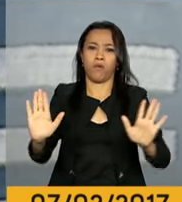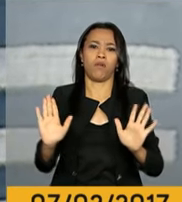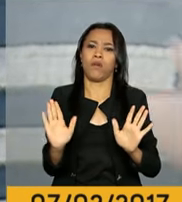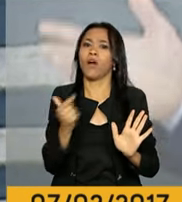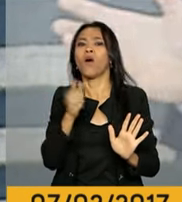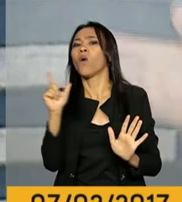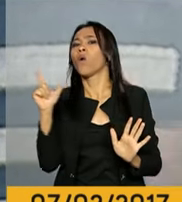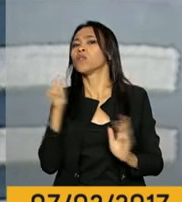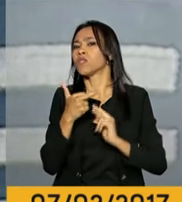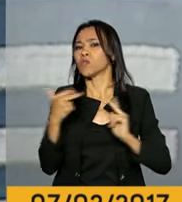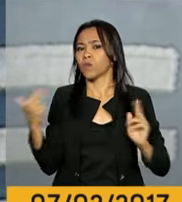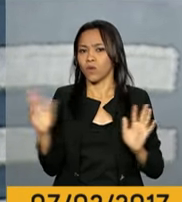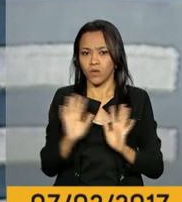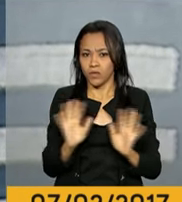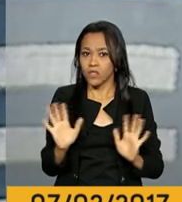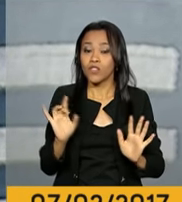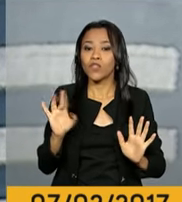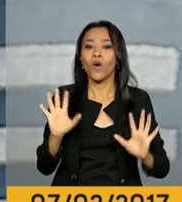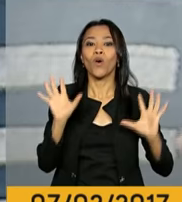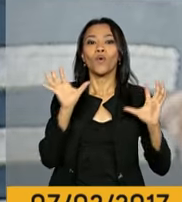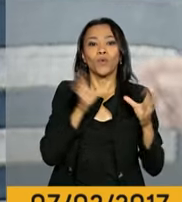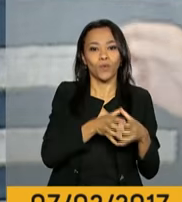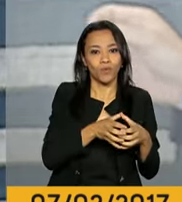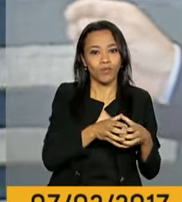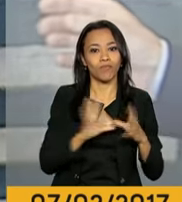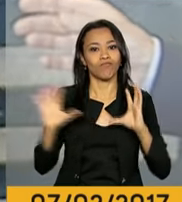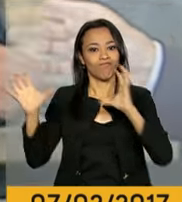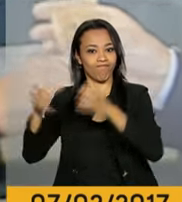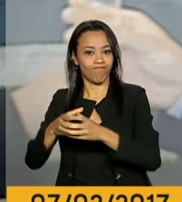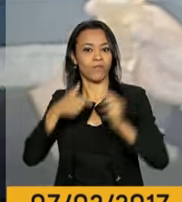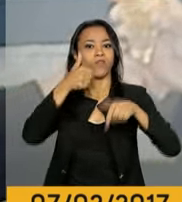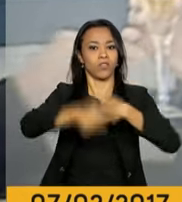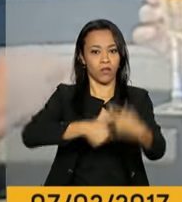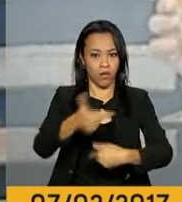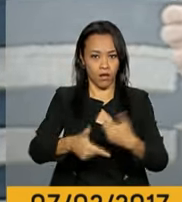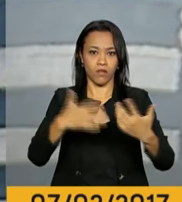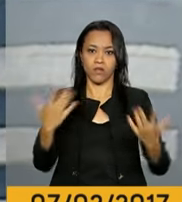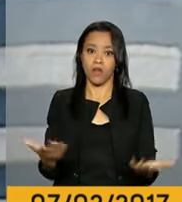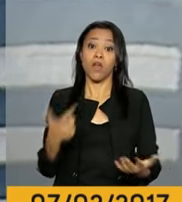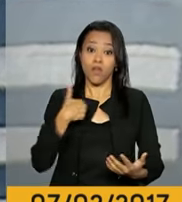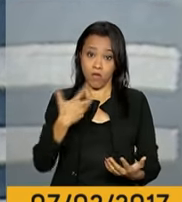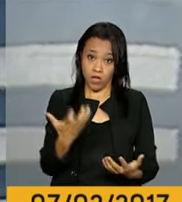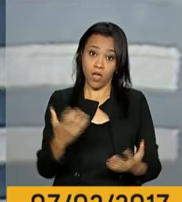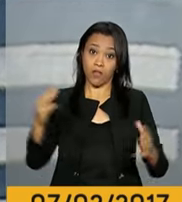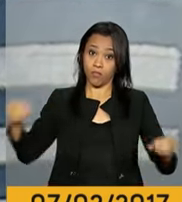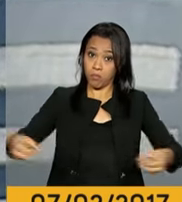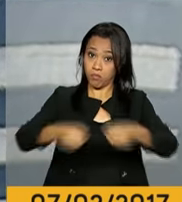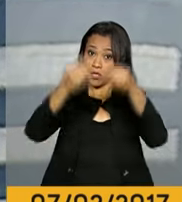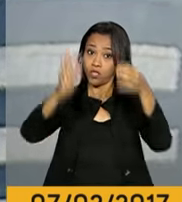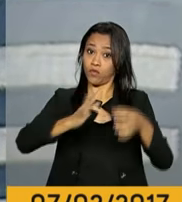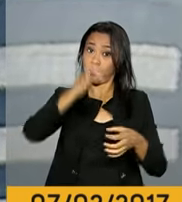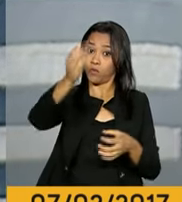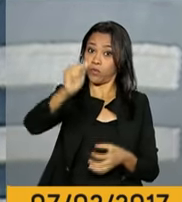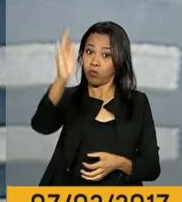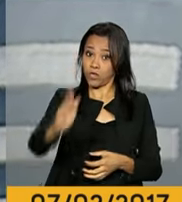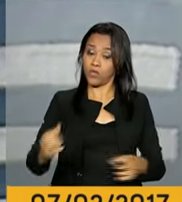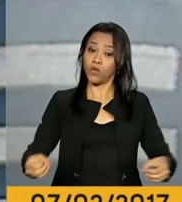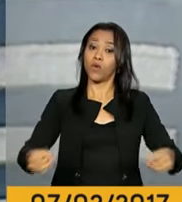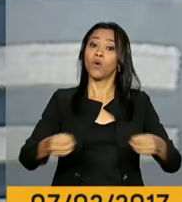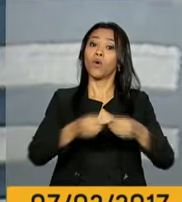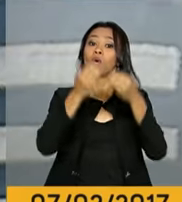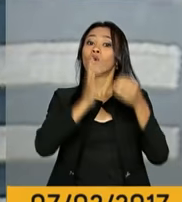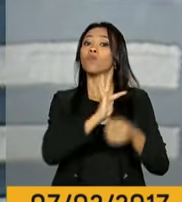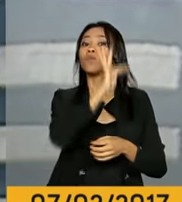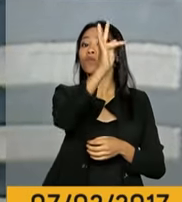demais coisas temos que ser uma só equipe eu quero fazer um brinde então pelo futuro do Brasil futuro da Argentina